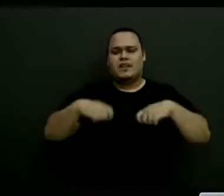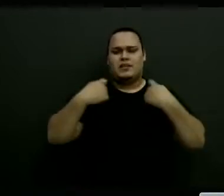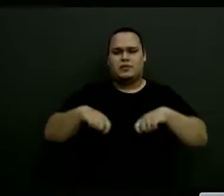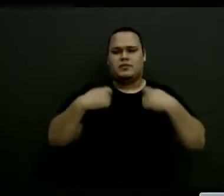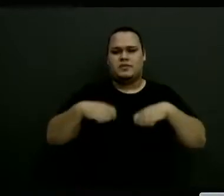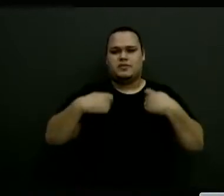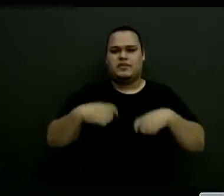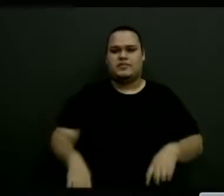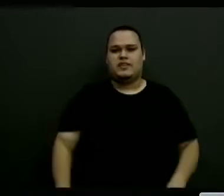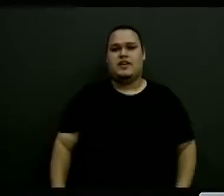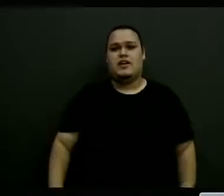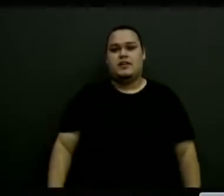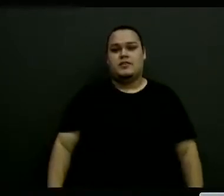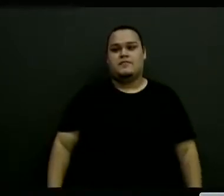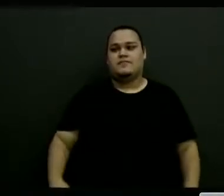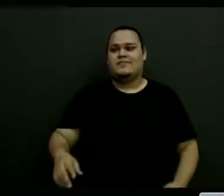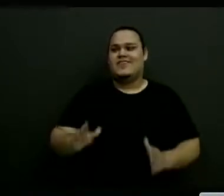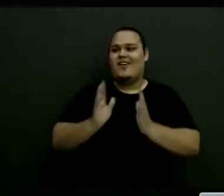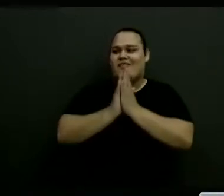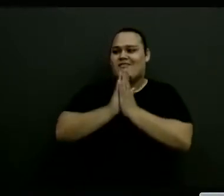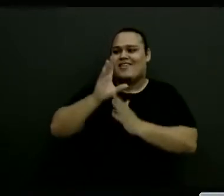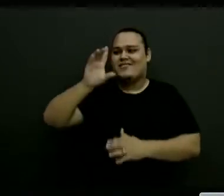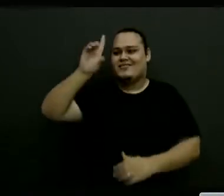uma habilidade de abundante força.